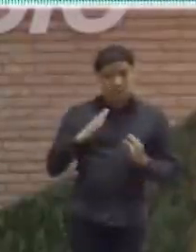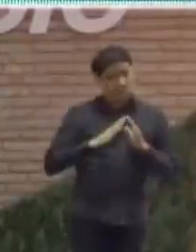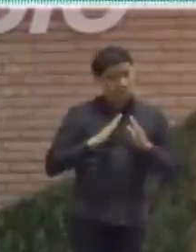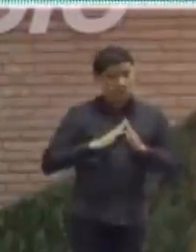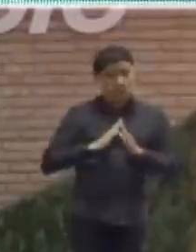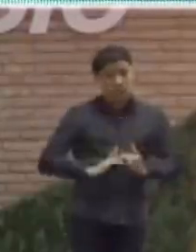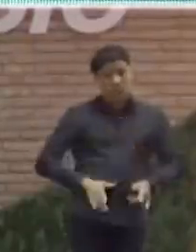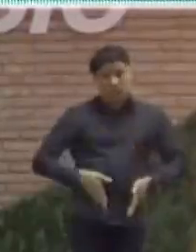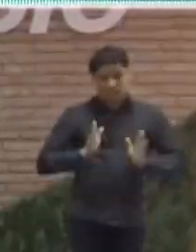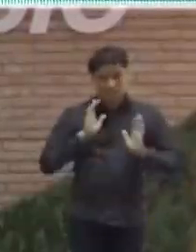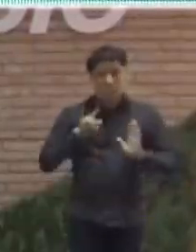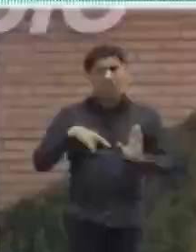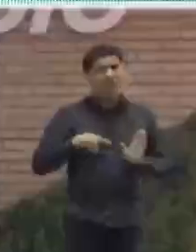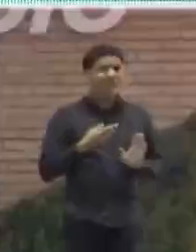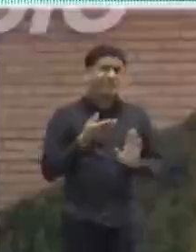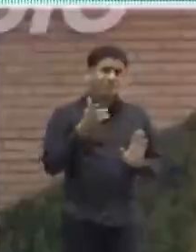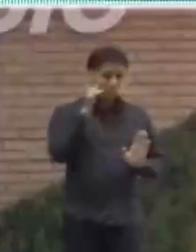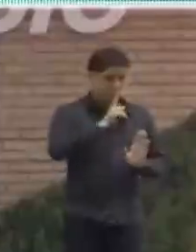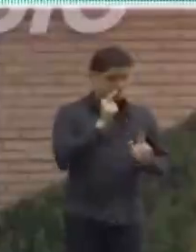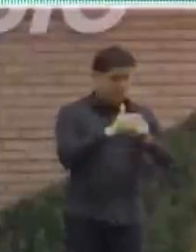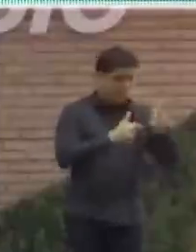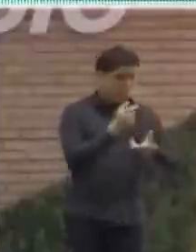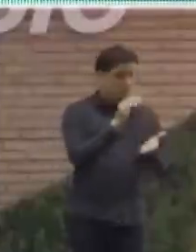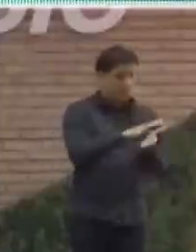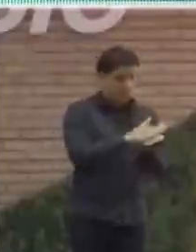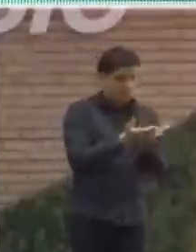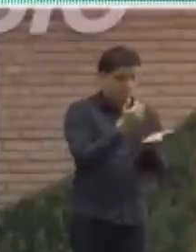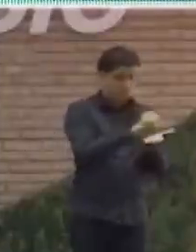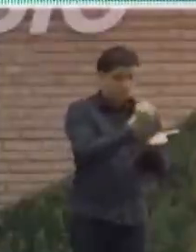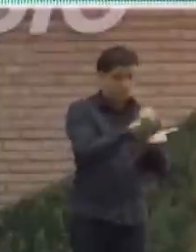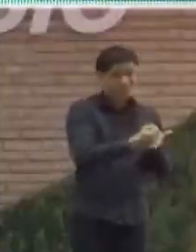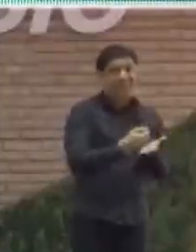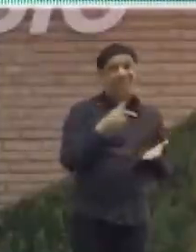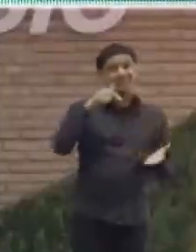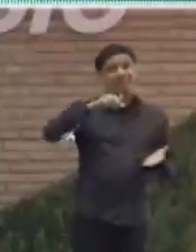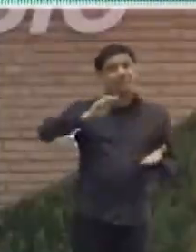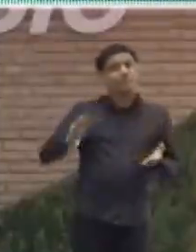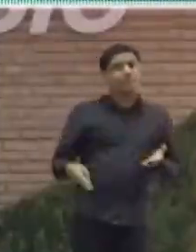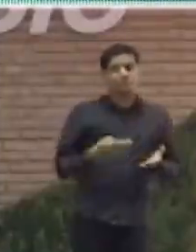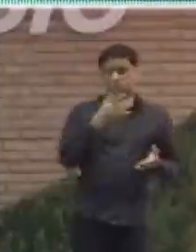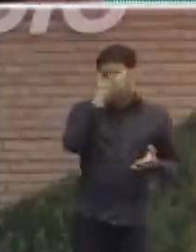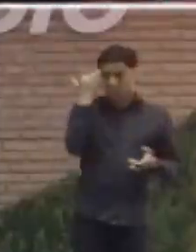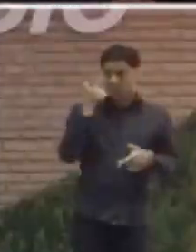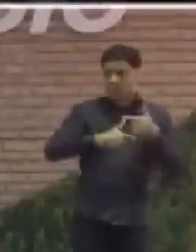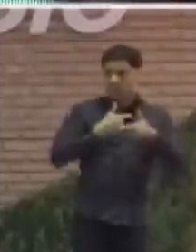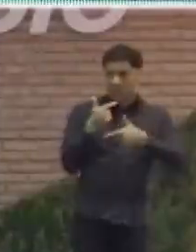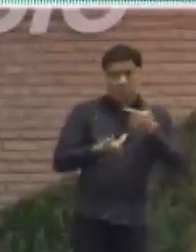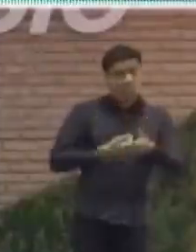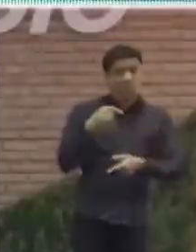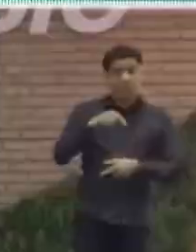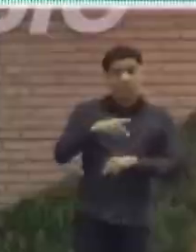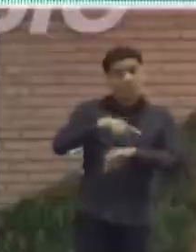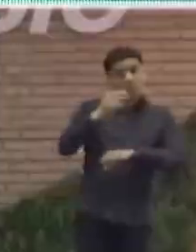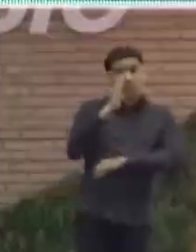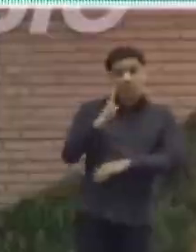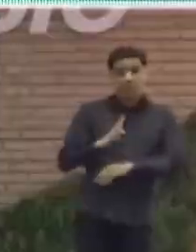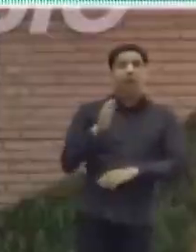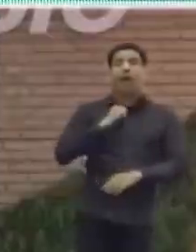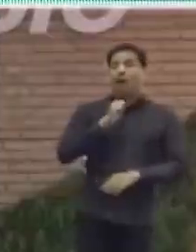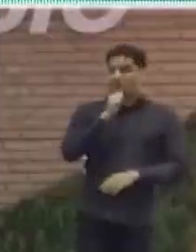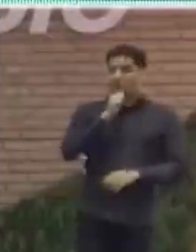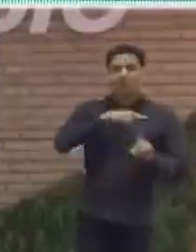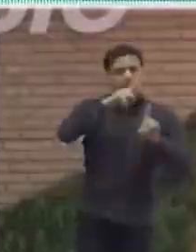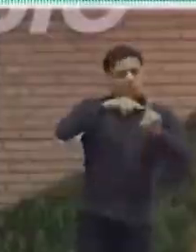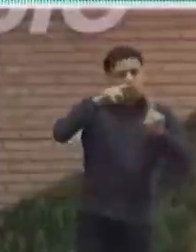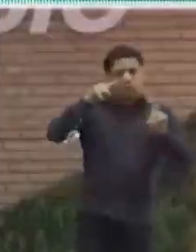torno de 3 milhões de pessoas com carteira assinada. O Brasil está com o índice de